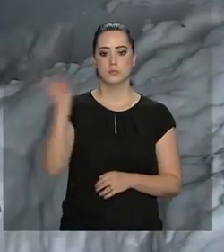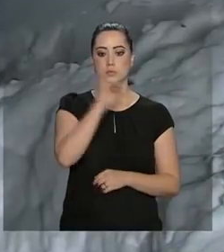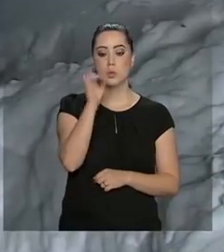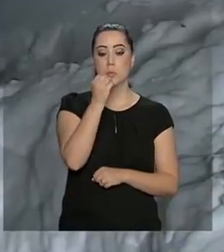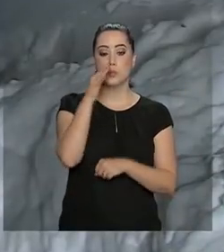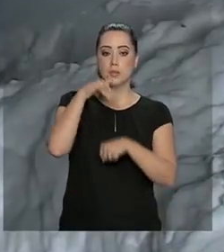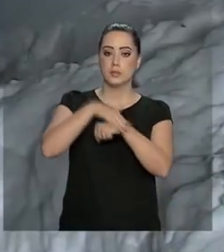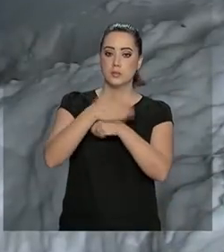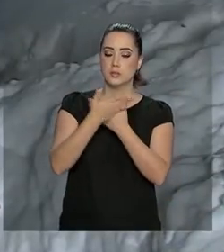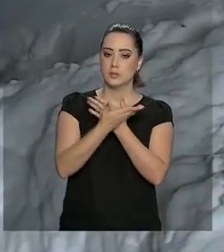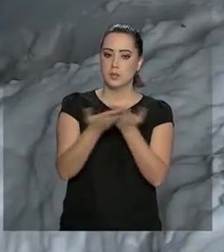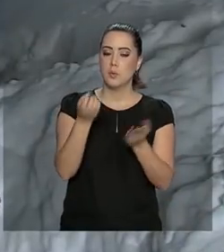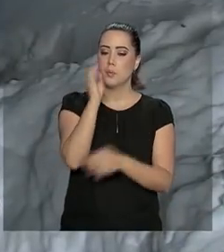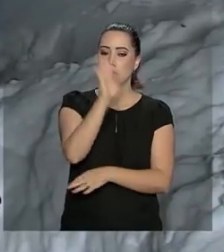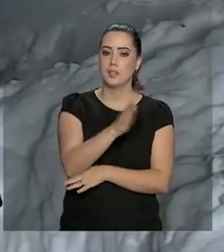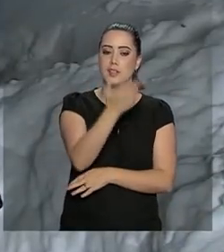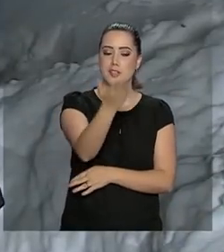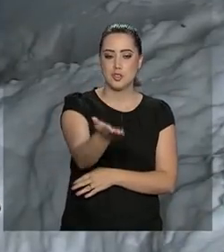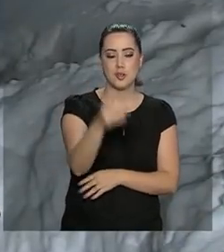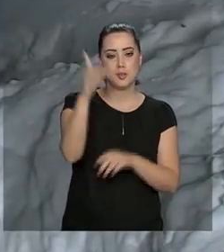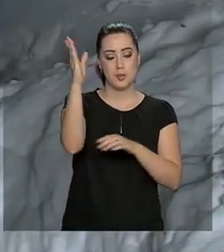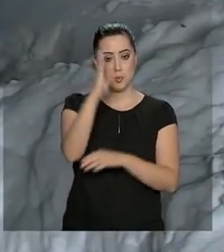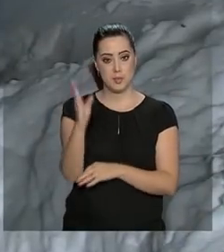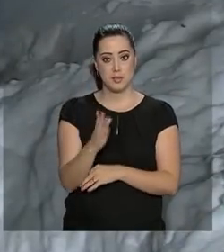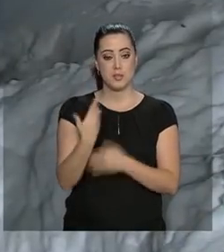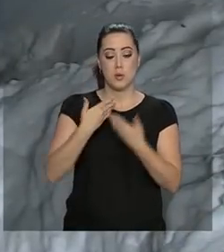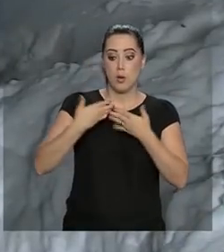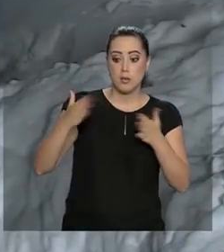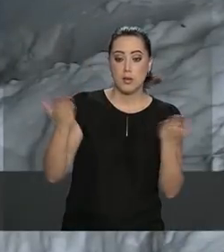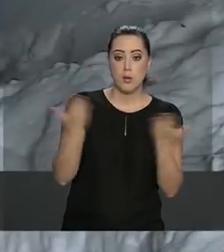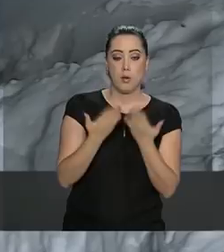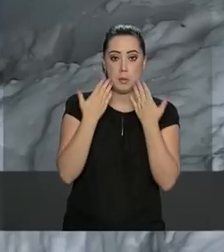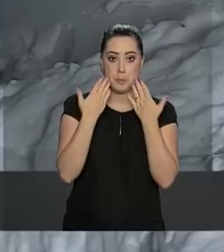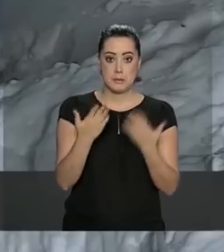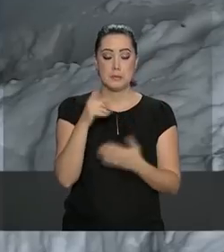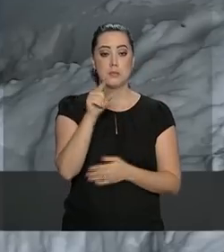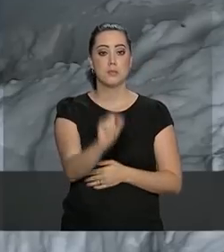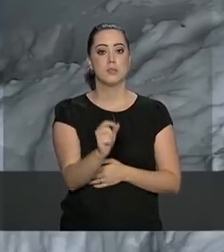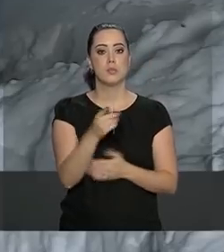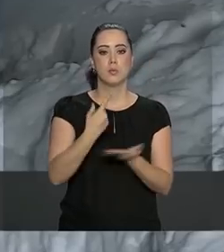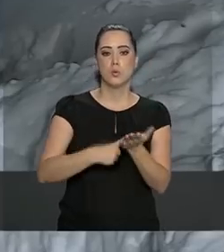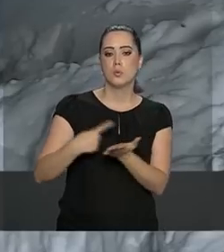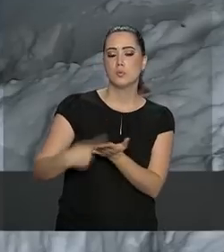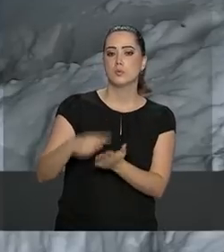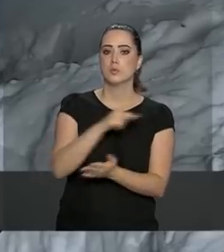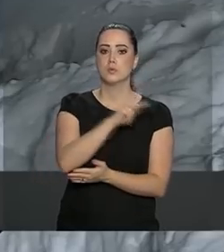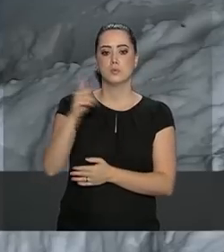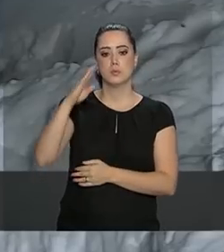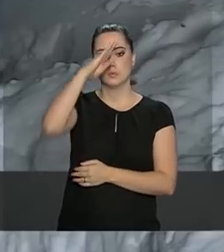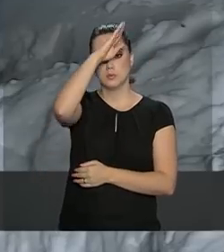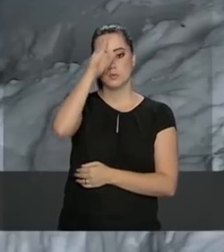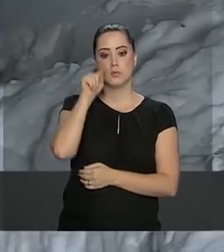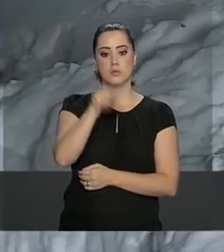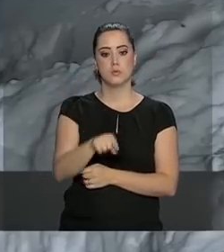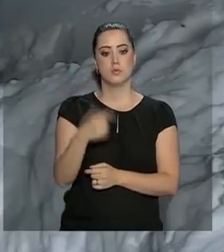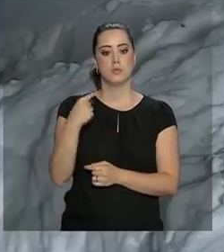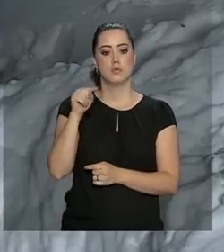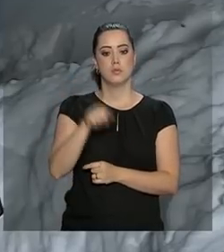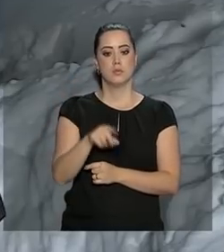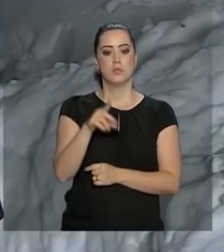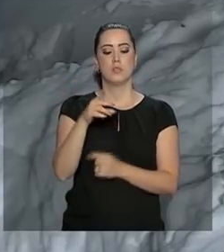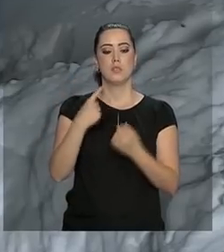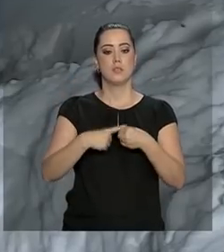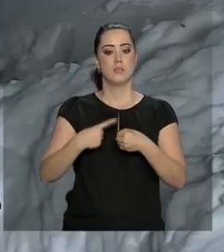Olá, boa noite, boa tarde para você aí no Brasil. Nós interrompemos a programação para atualizar a agenda do presidente Jair Bolsonaro aqui